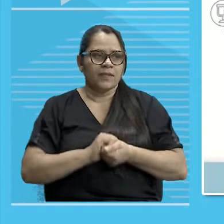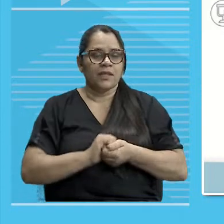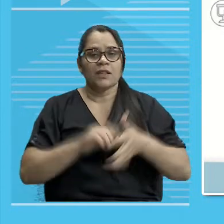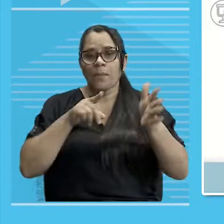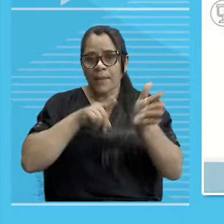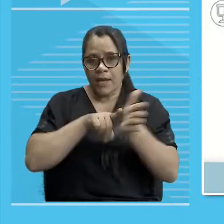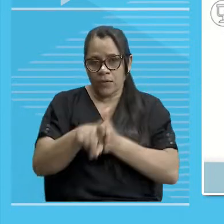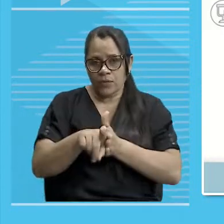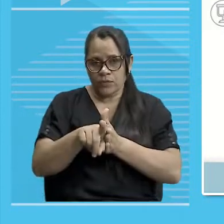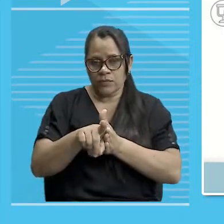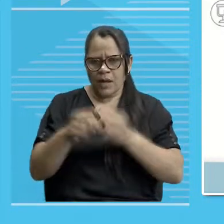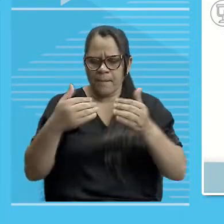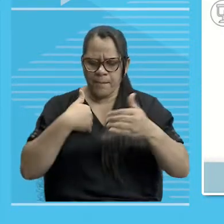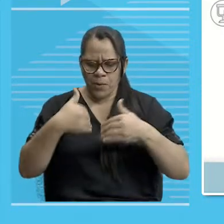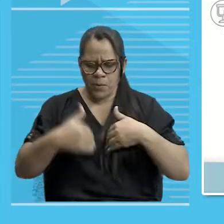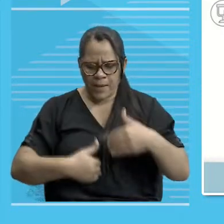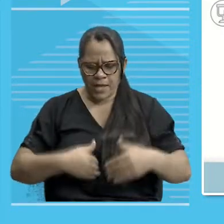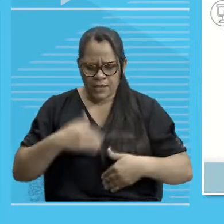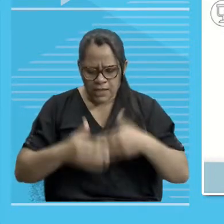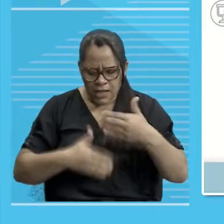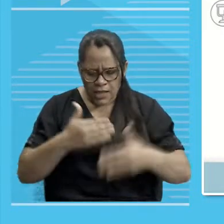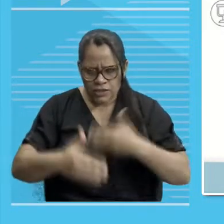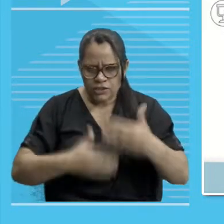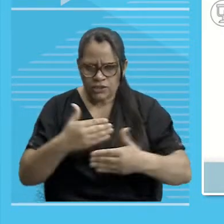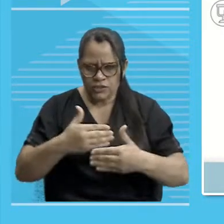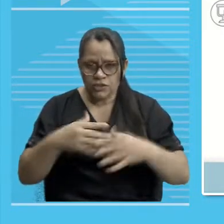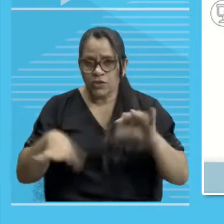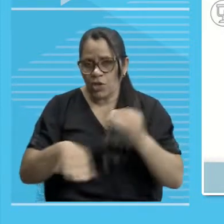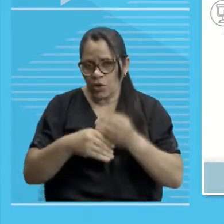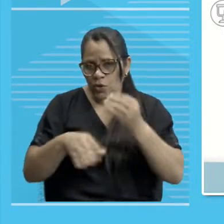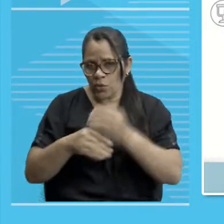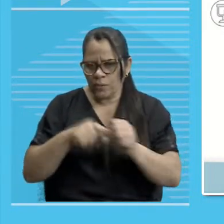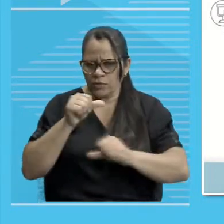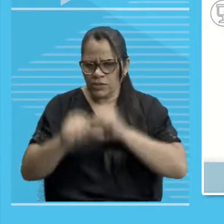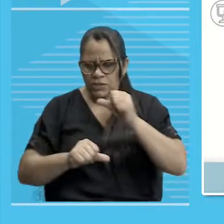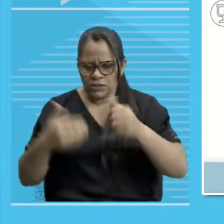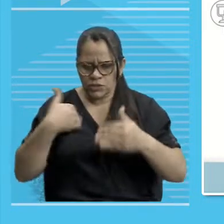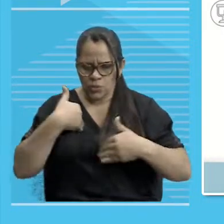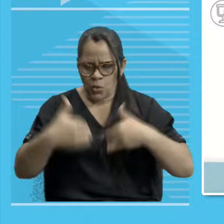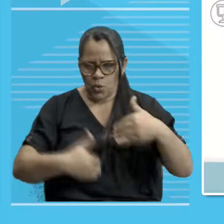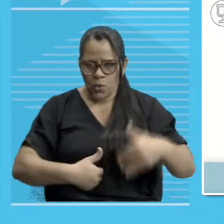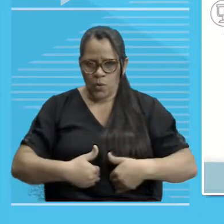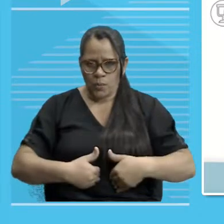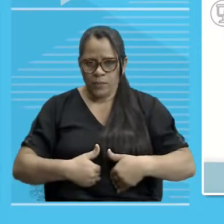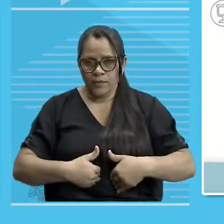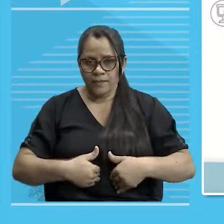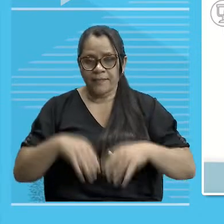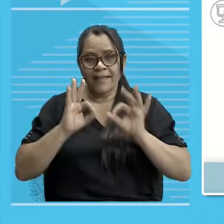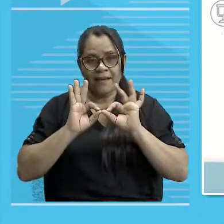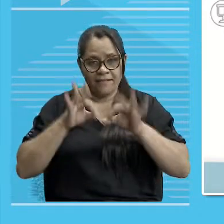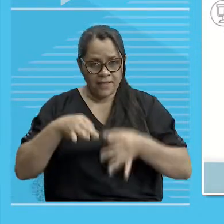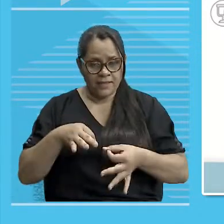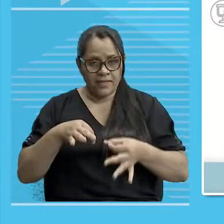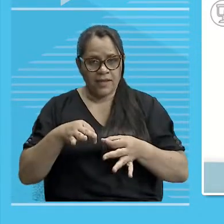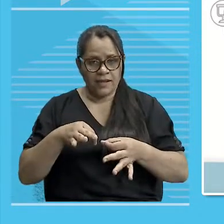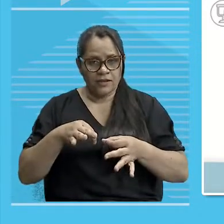Pergunta ali, puberdade só inclui mudança física? Na verdade, gente, por definição, é